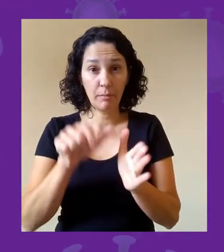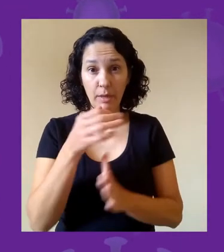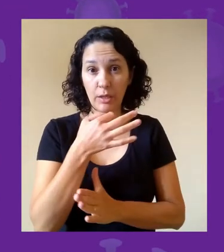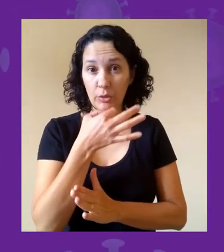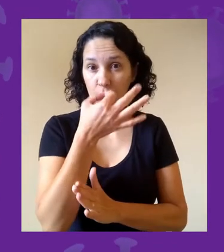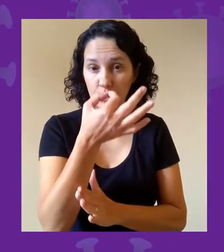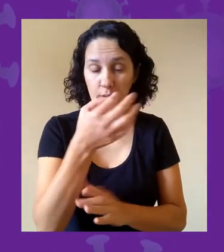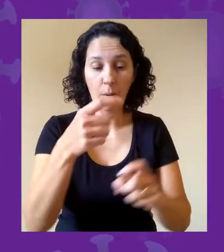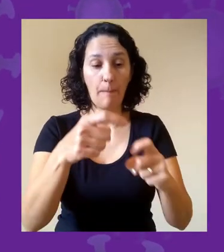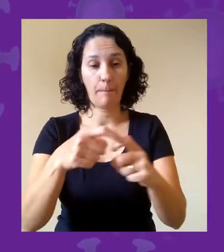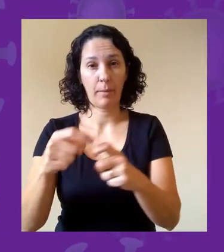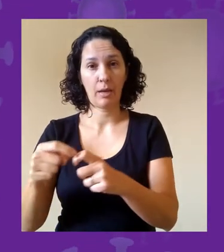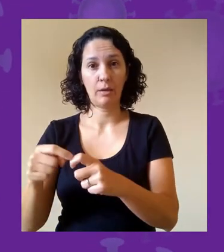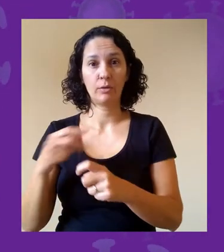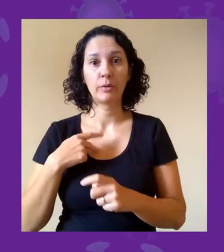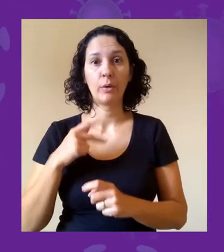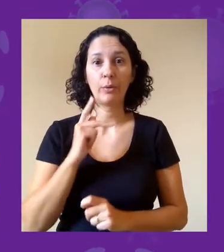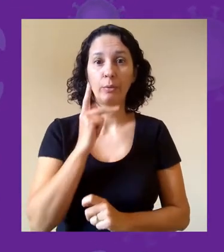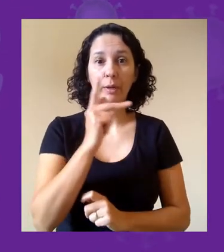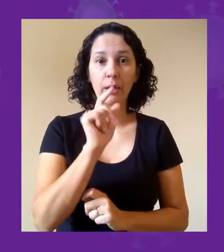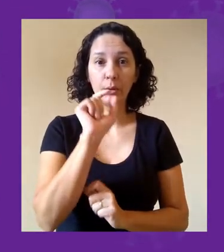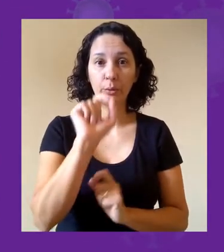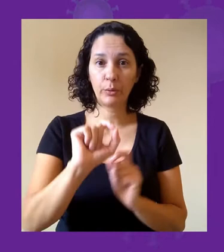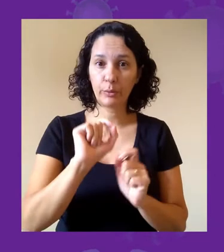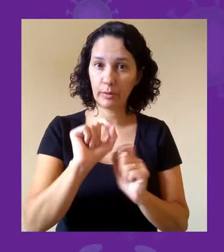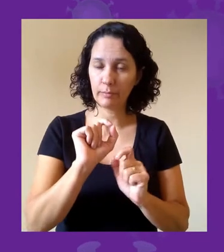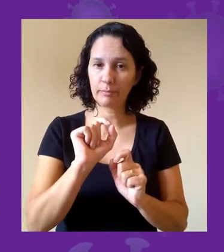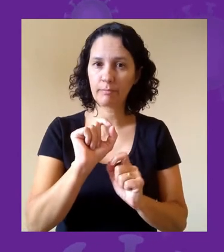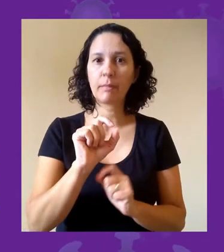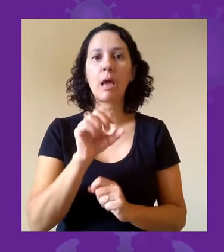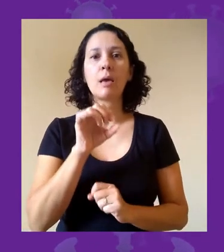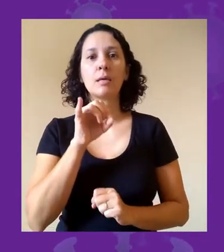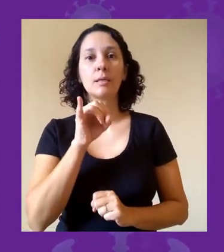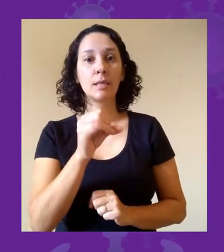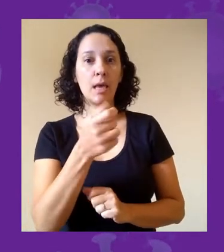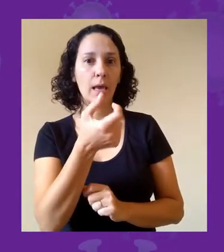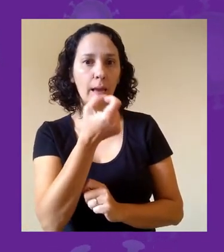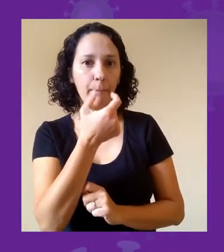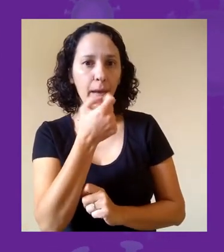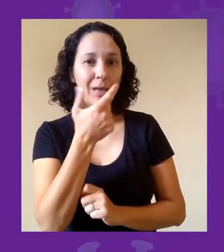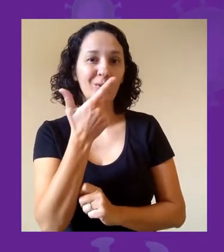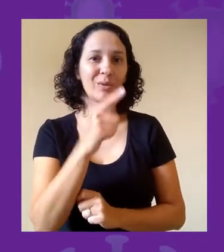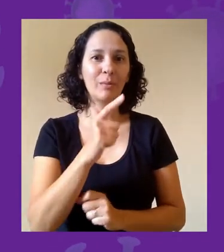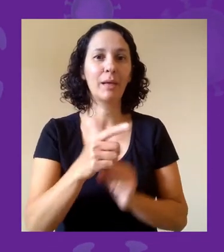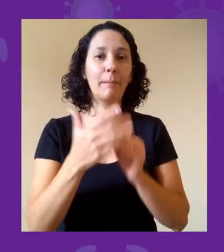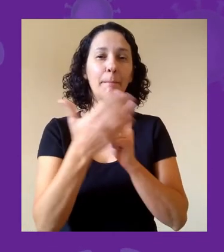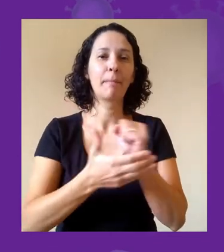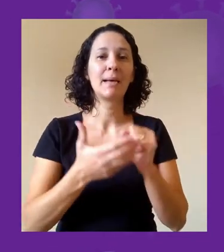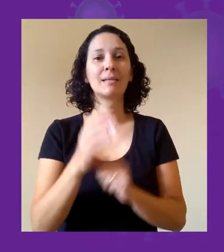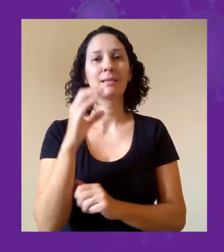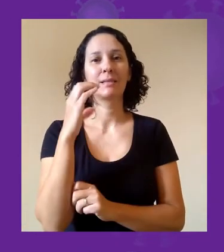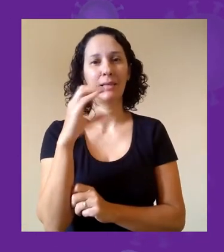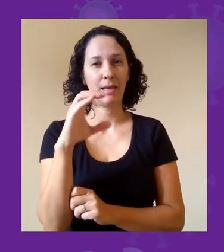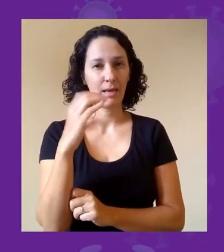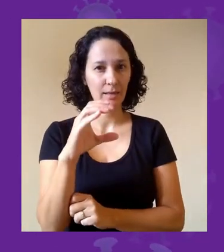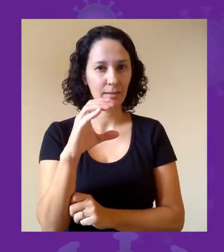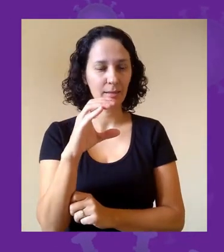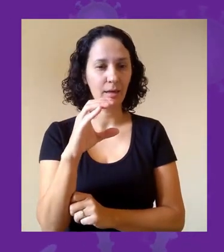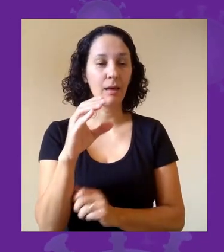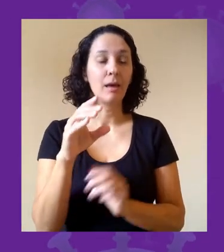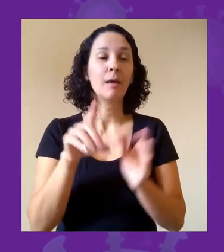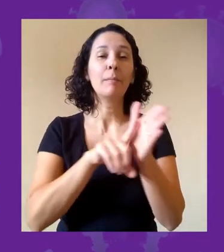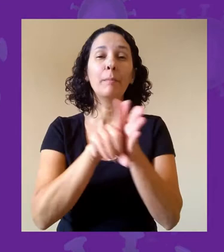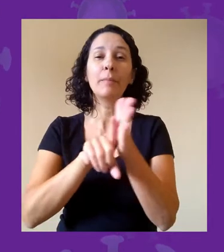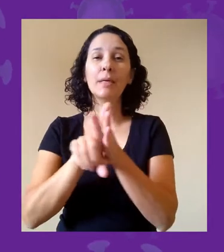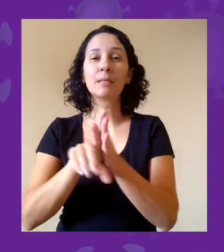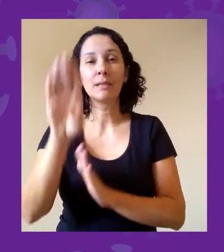primeira sugestão que eu daria é que os colegas médicos não prescreverem sem o medicamento sem que